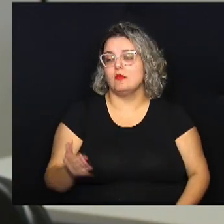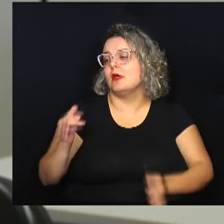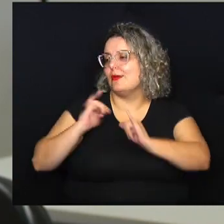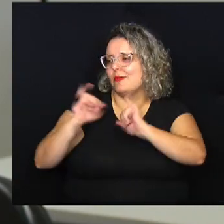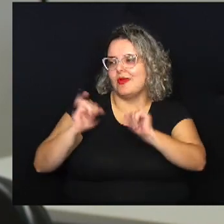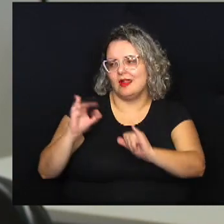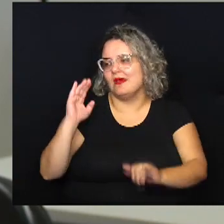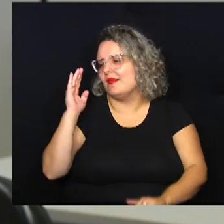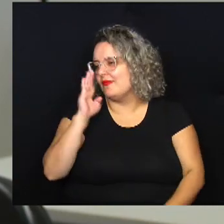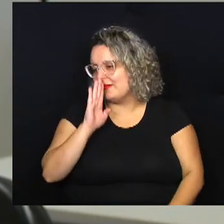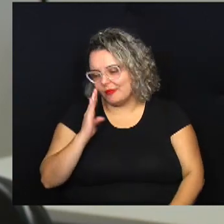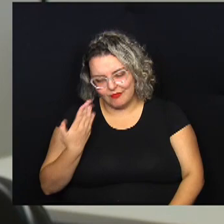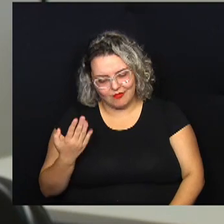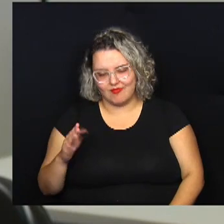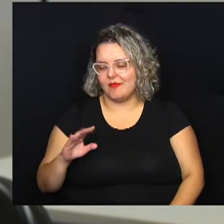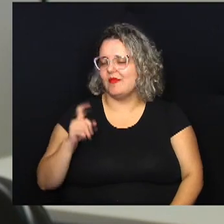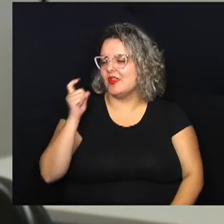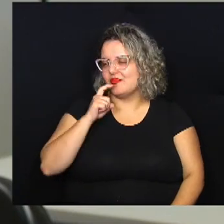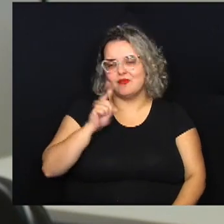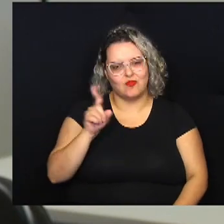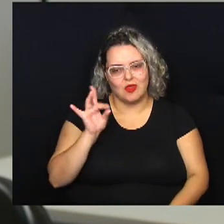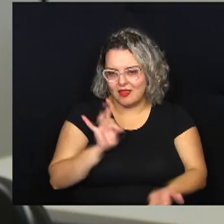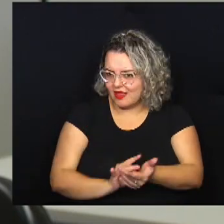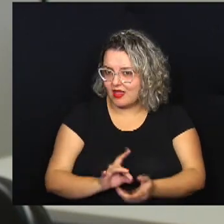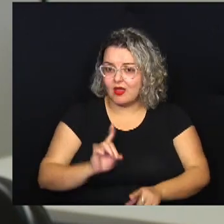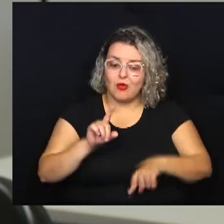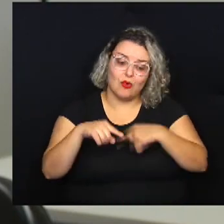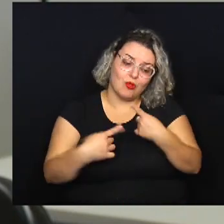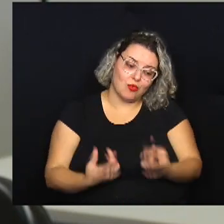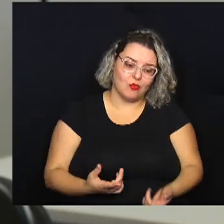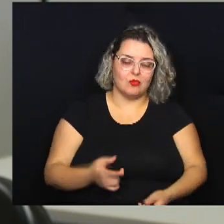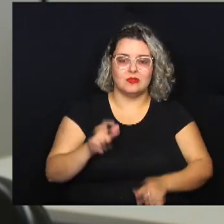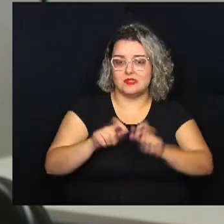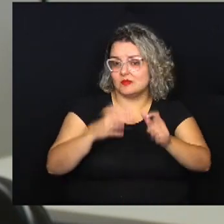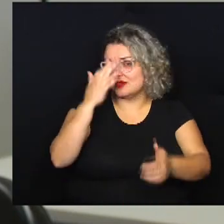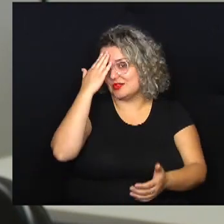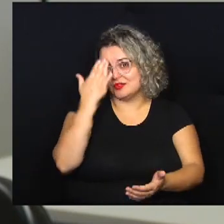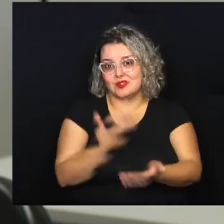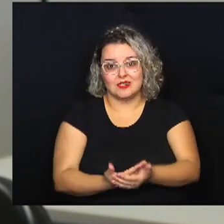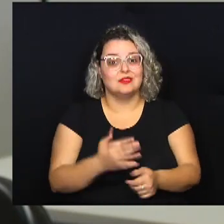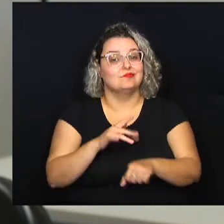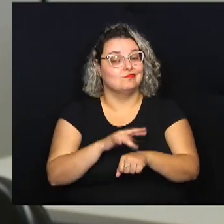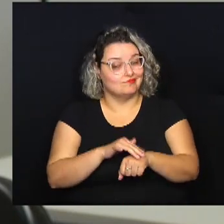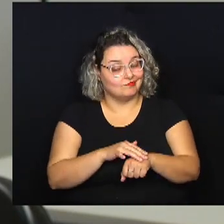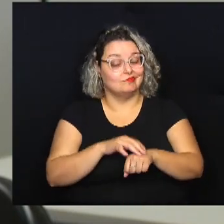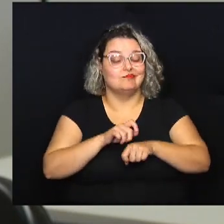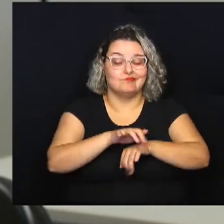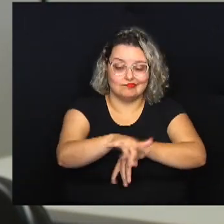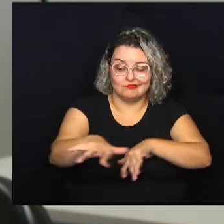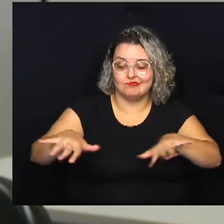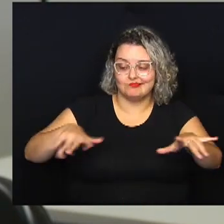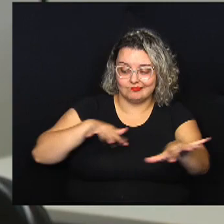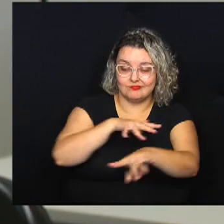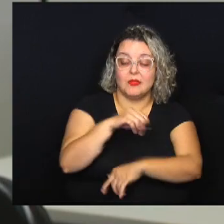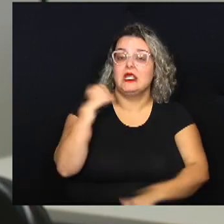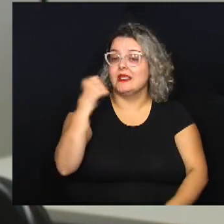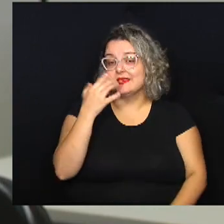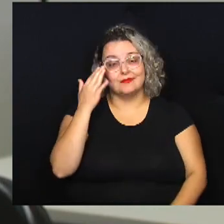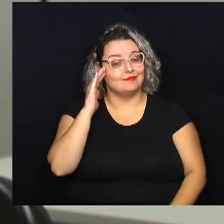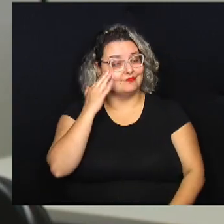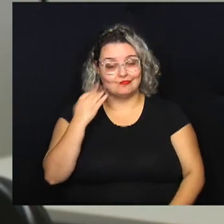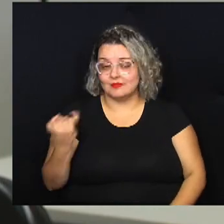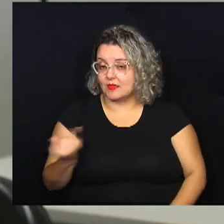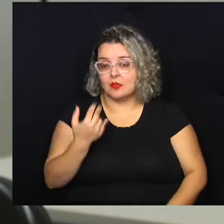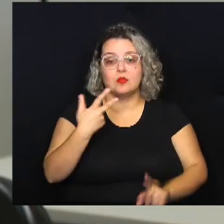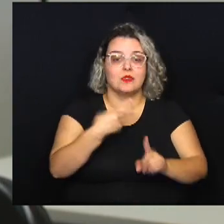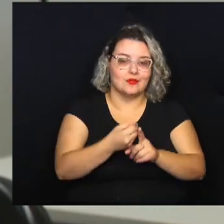notícias falsas que não são a realidade, ou das pessoas não acreditarem que a doença está circulando, que é grave, não entenderem a importância